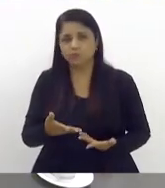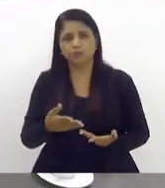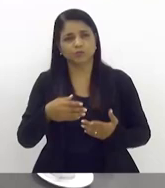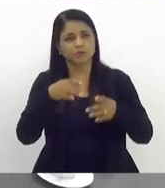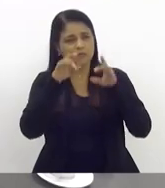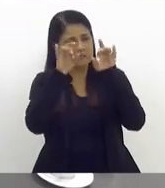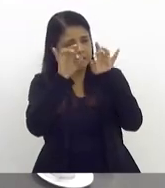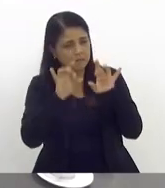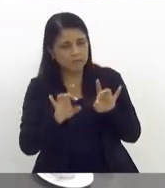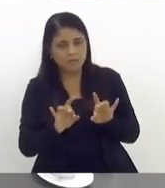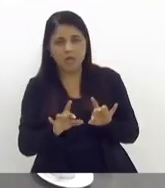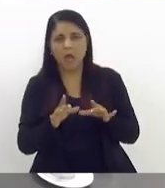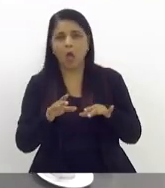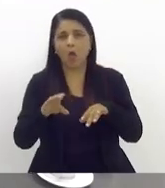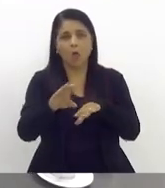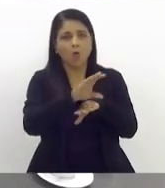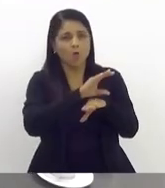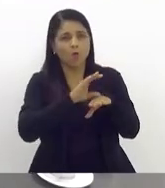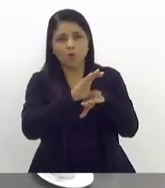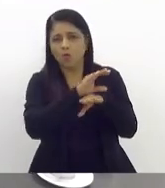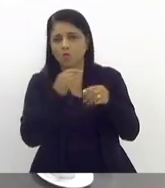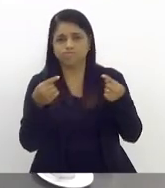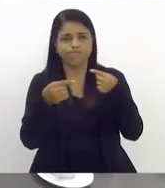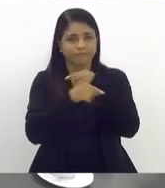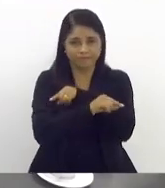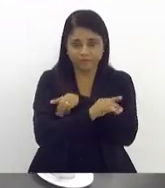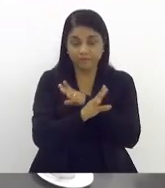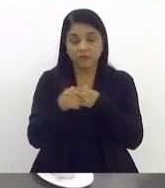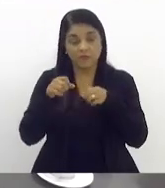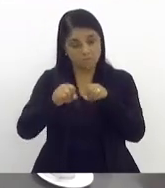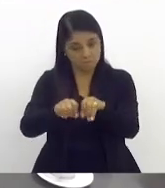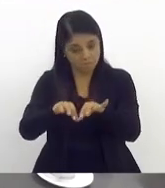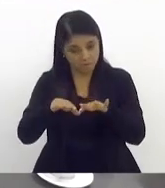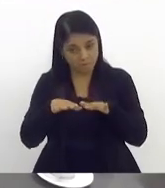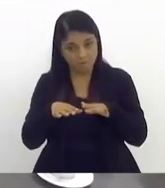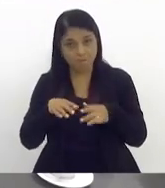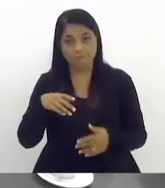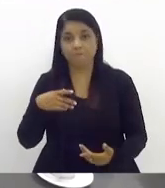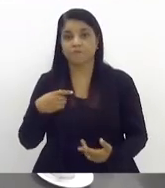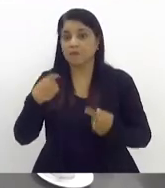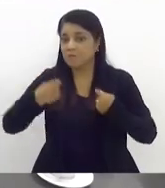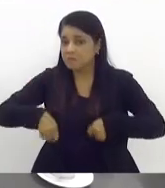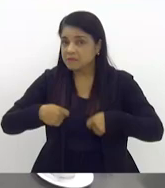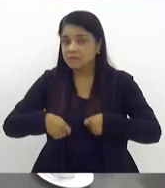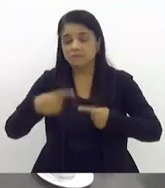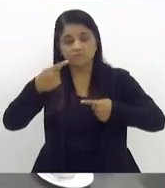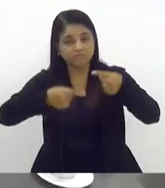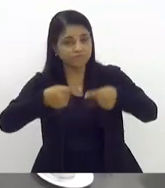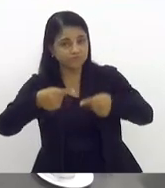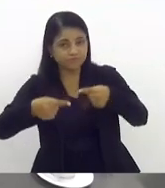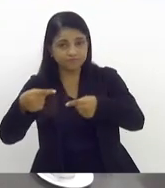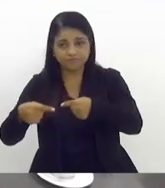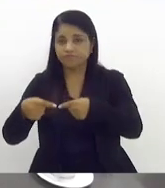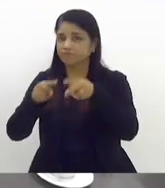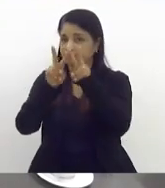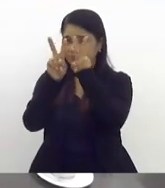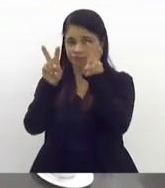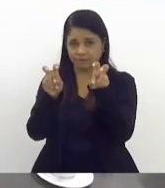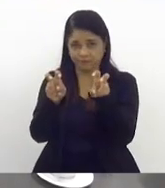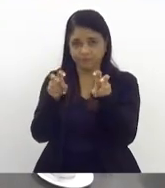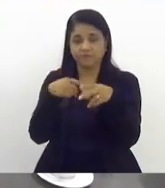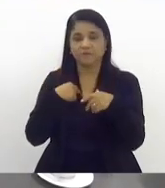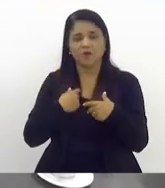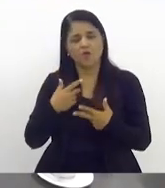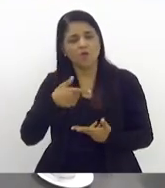especialmente inconstitucional. A gente está no parlamento e precisa debater as matérias. E ontem, né,